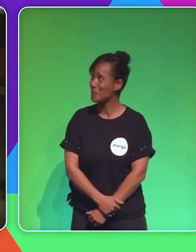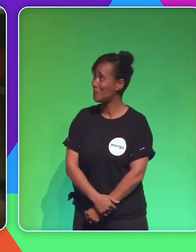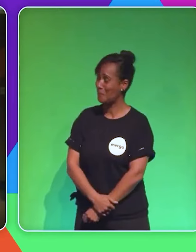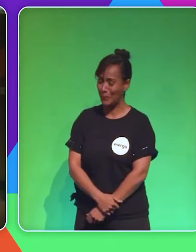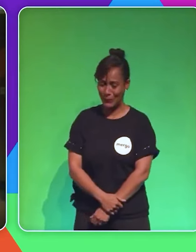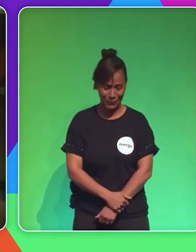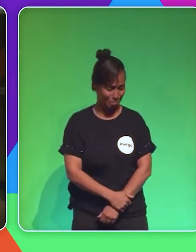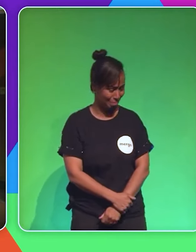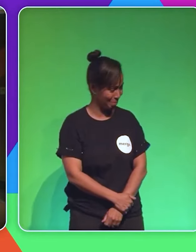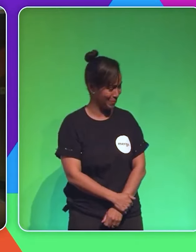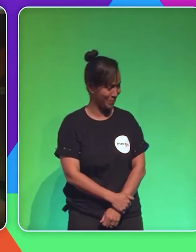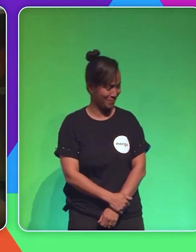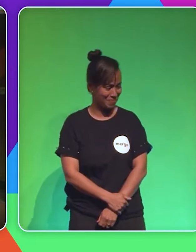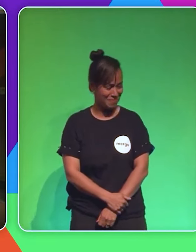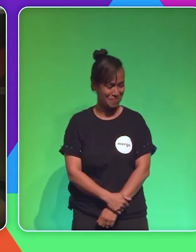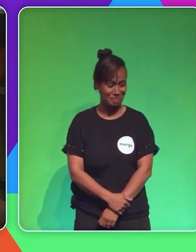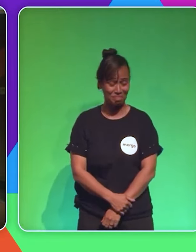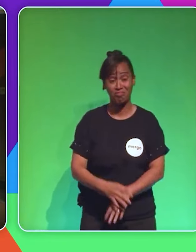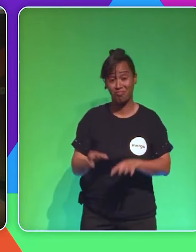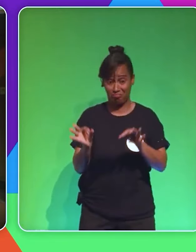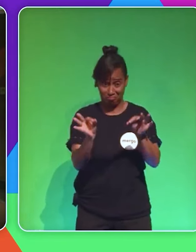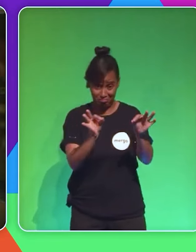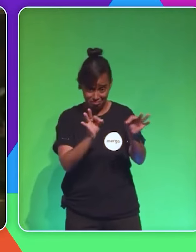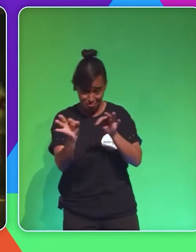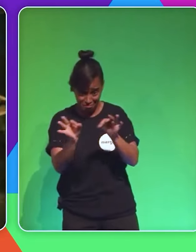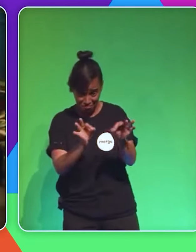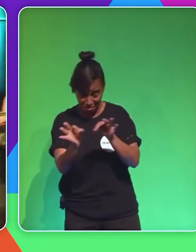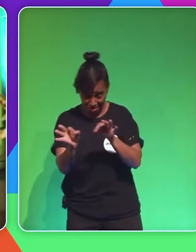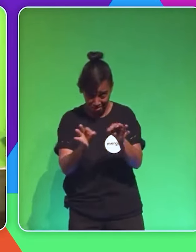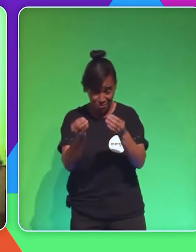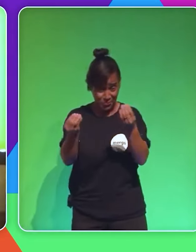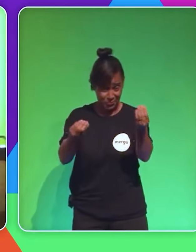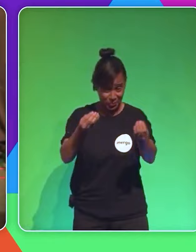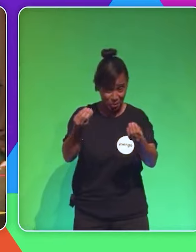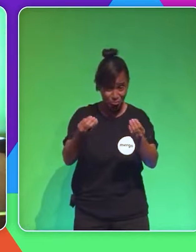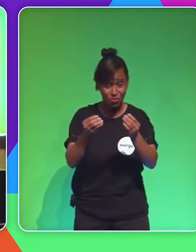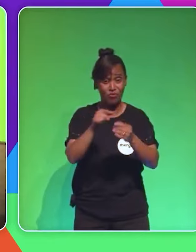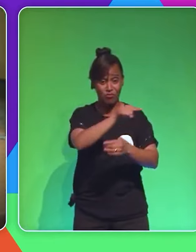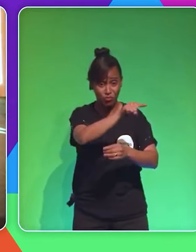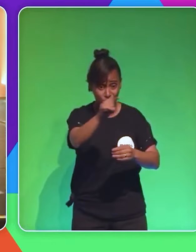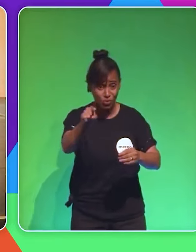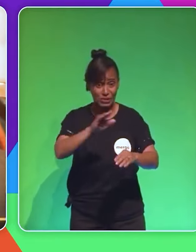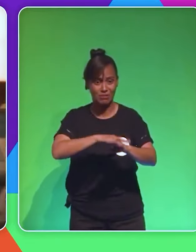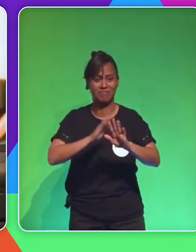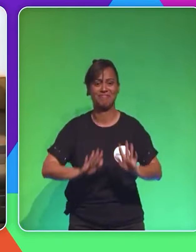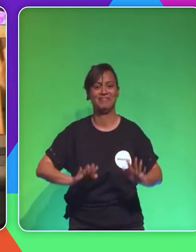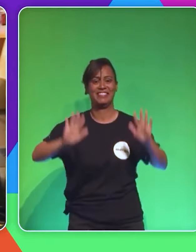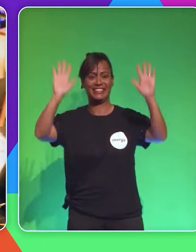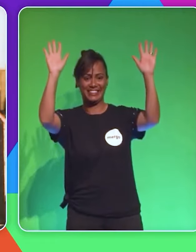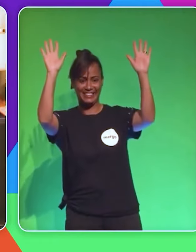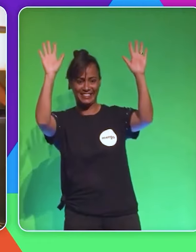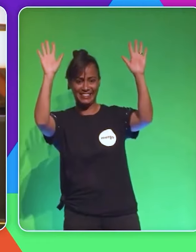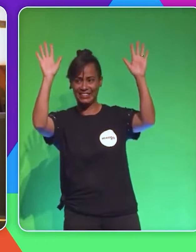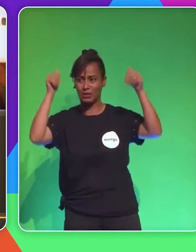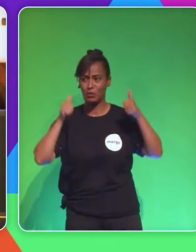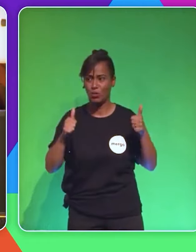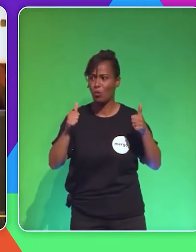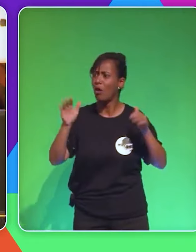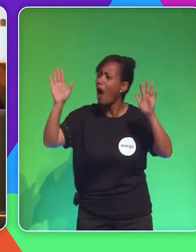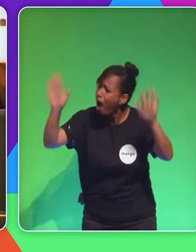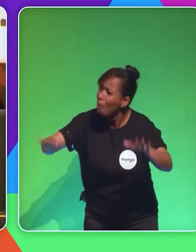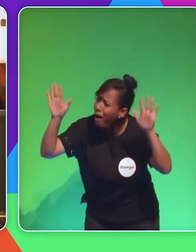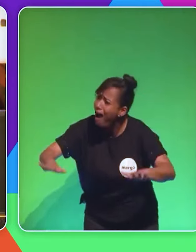organizar a bagaça aqui eu vou precisar que vocês ergam as mãos porque a jink Dama é o golpe mais